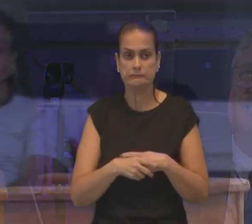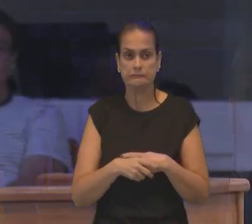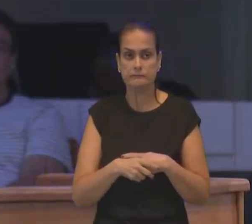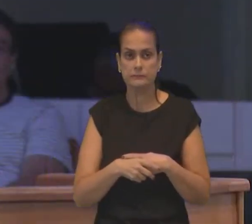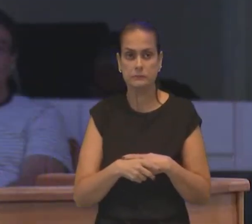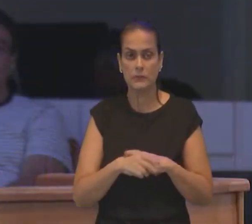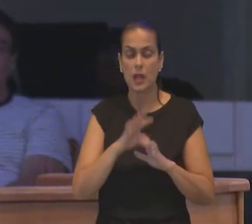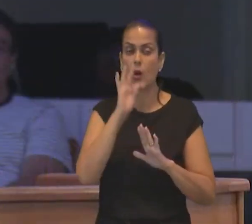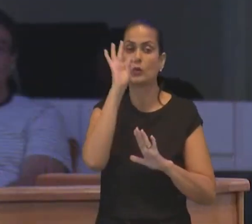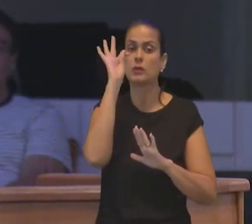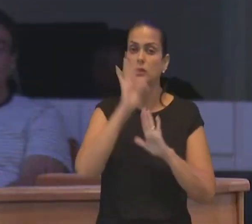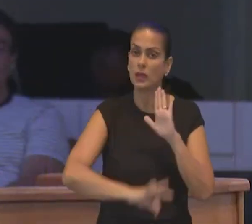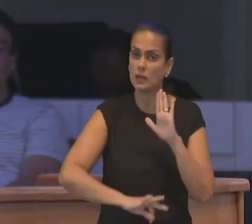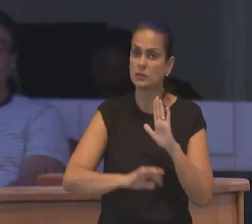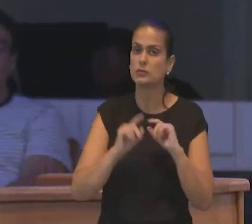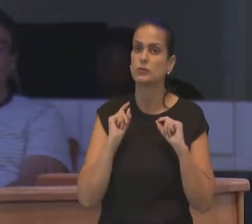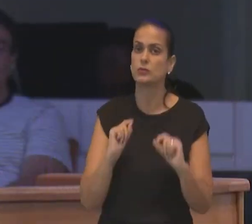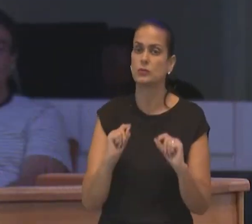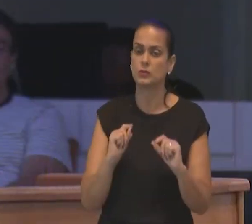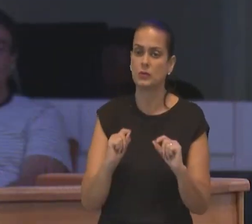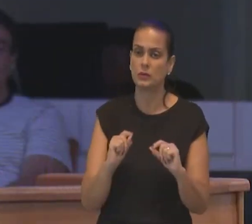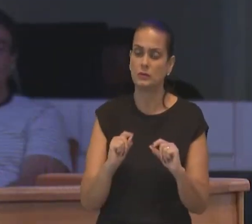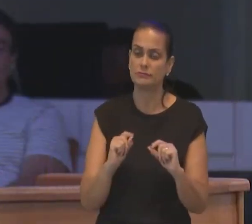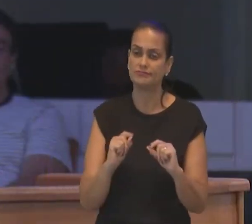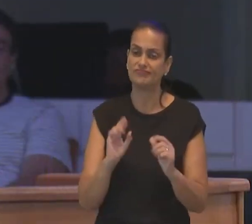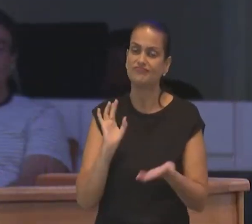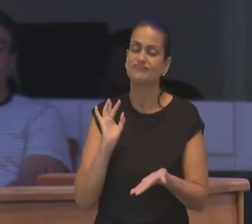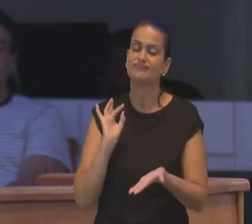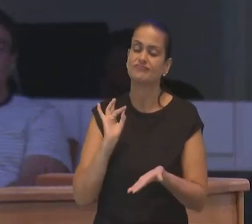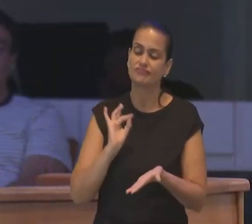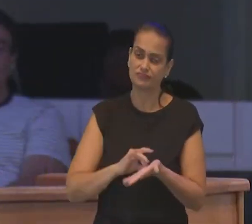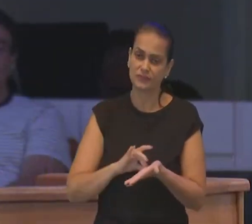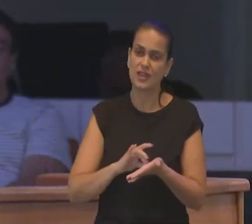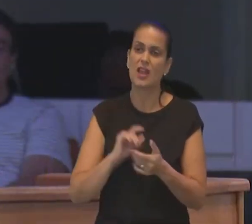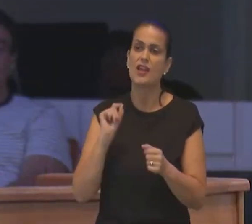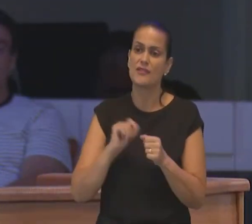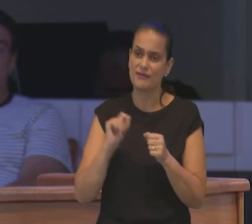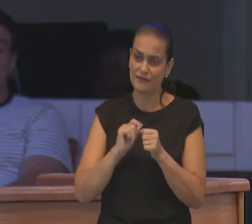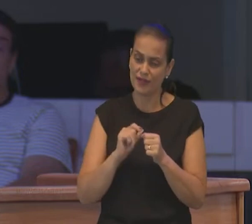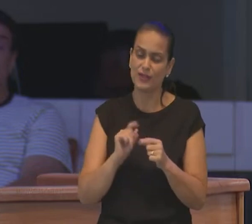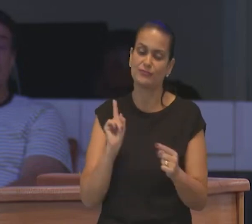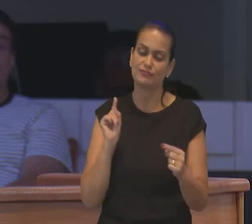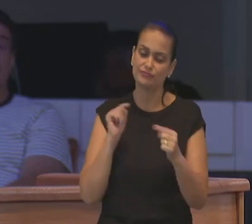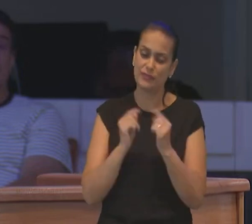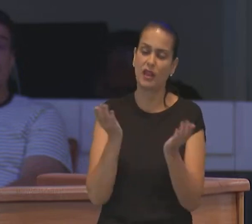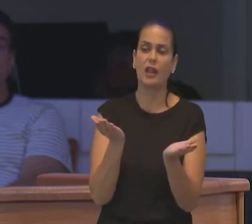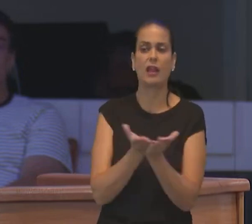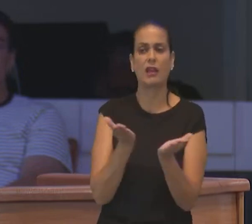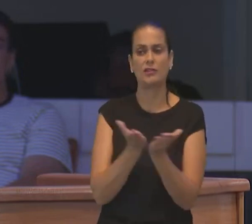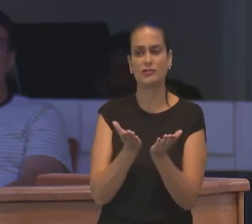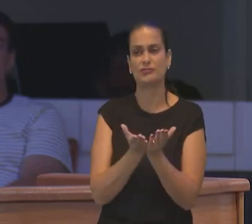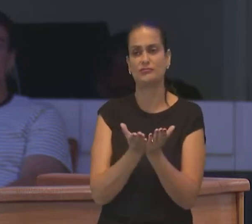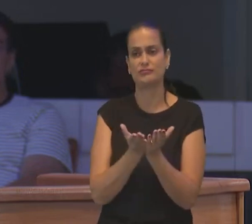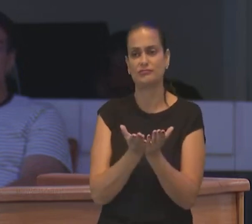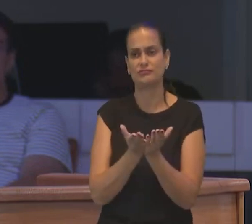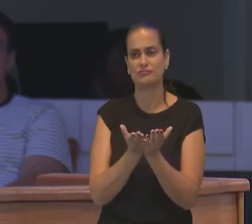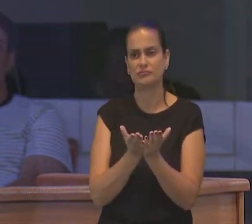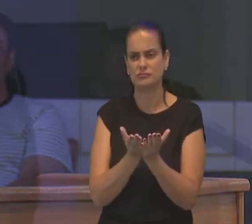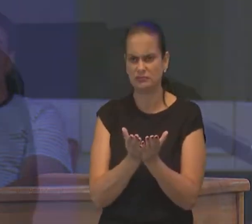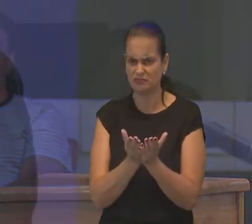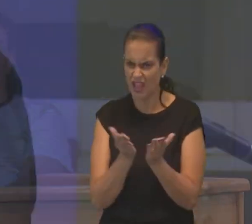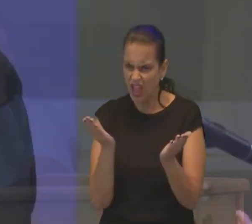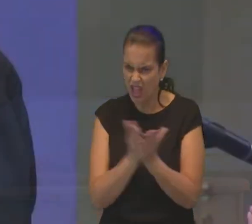Esse texto, meus irmãos, infelizmente, foi feito para crente. Mas e crente